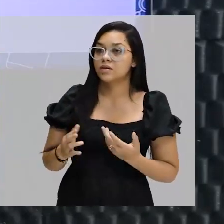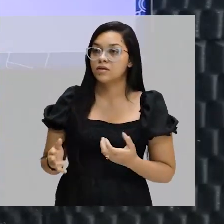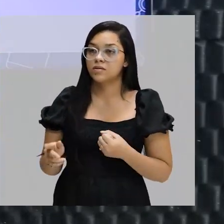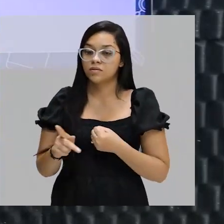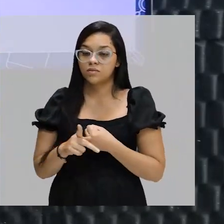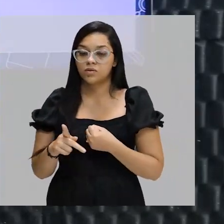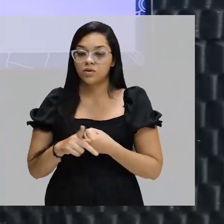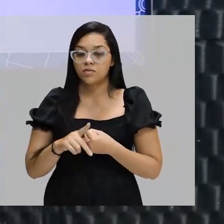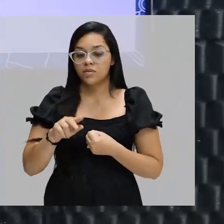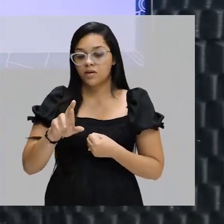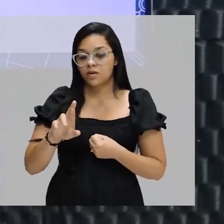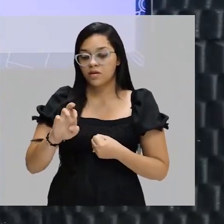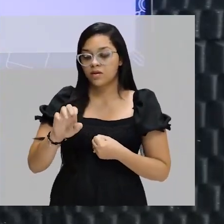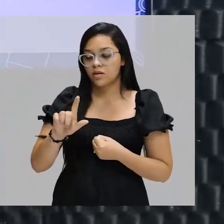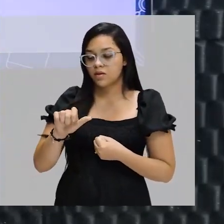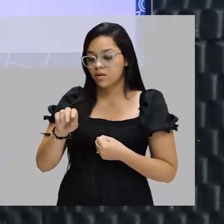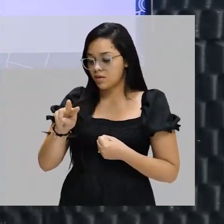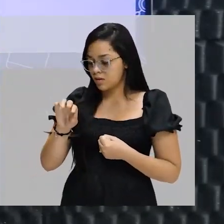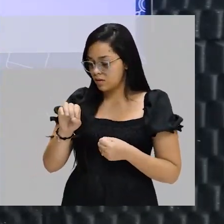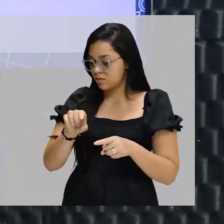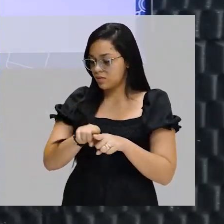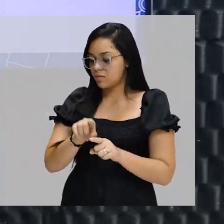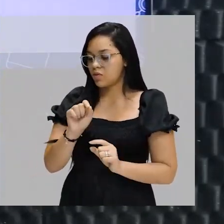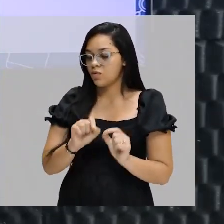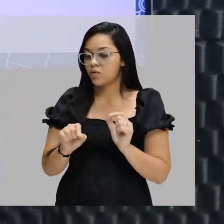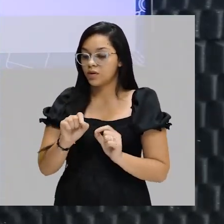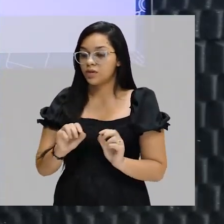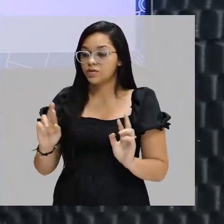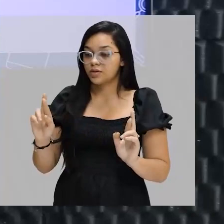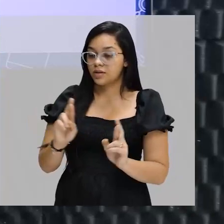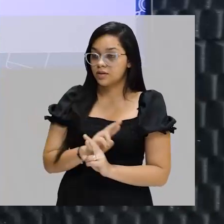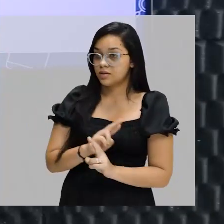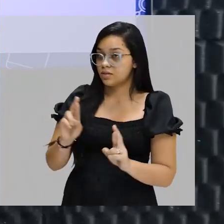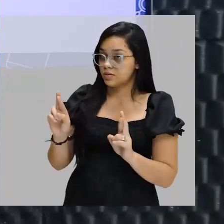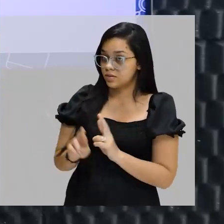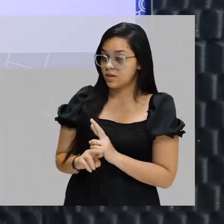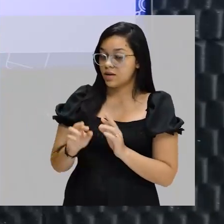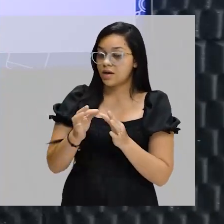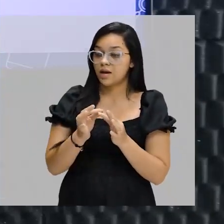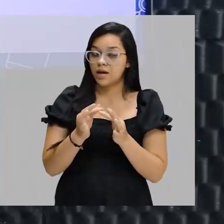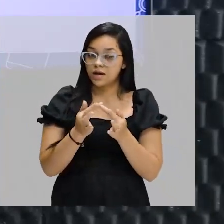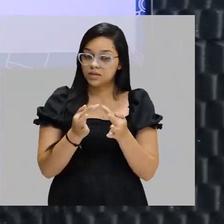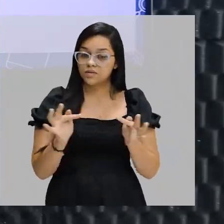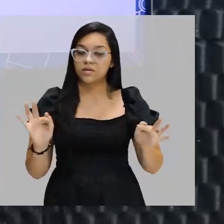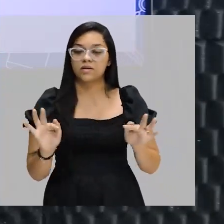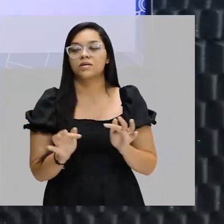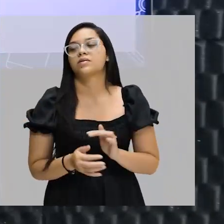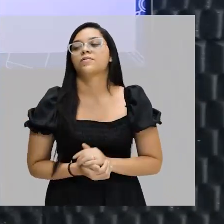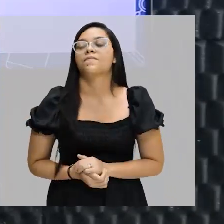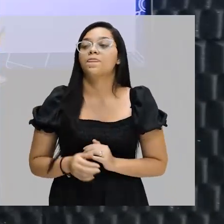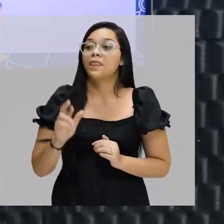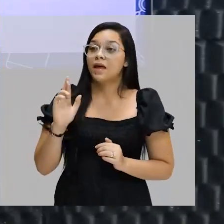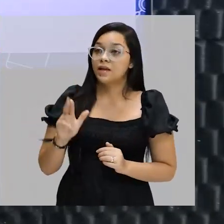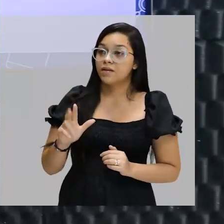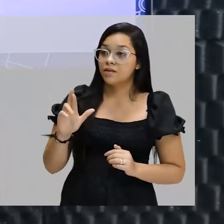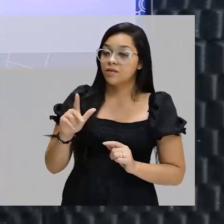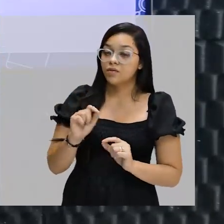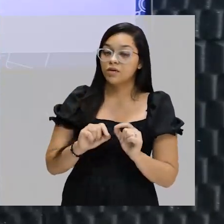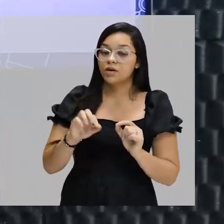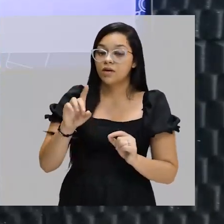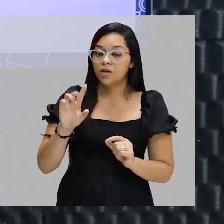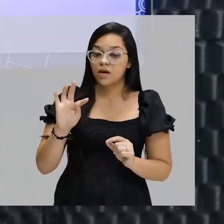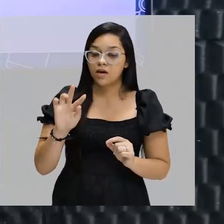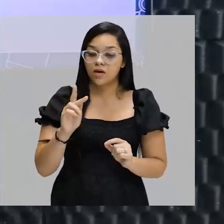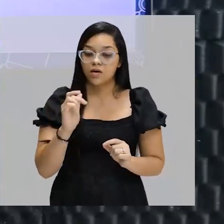pronome relativo, e aí a função dele é de relacionar as sentenças, tá bom? A diferença é o that,